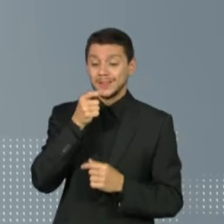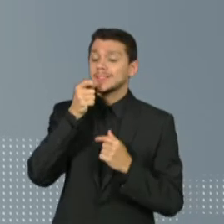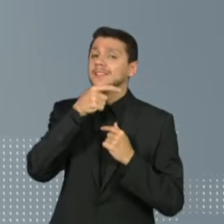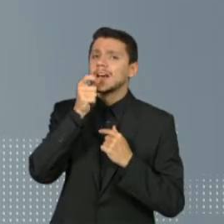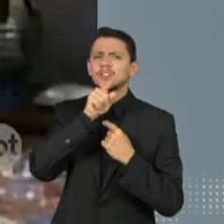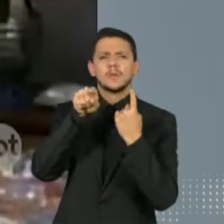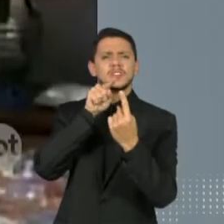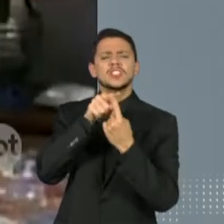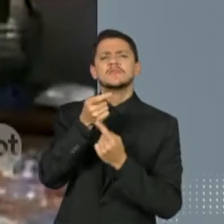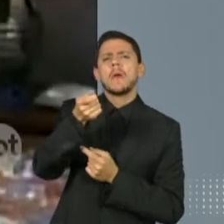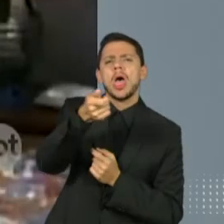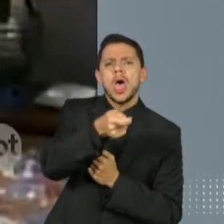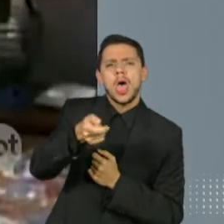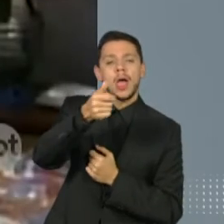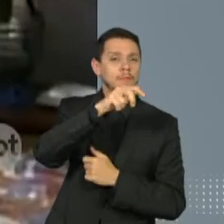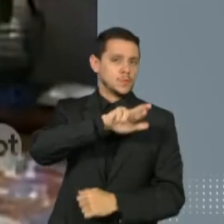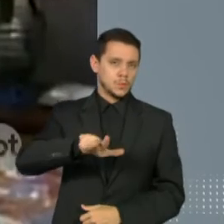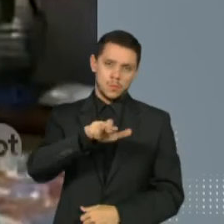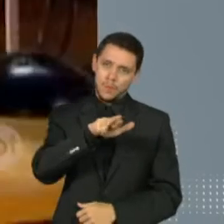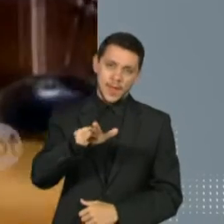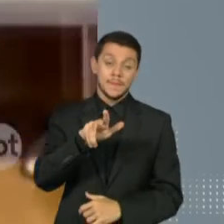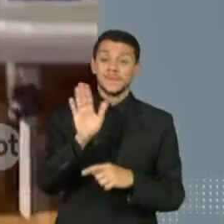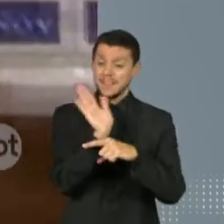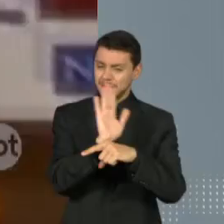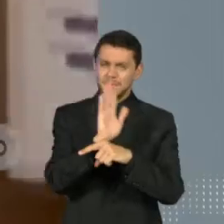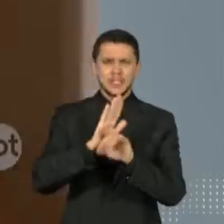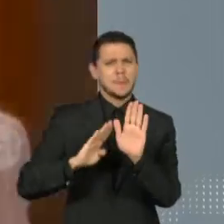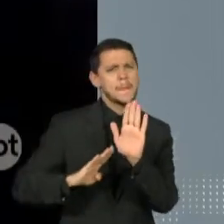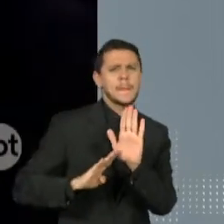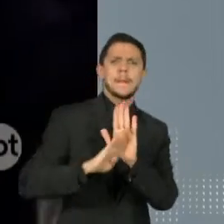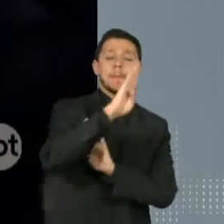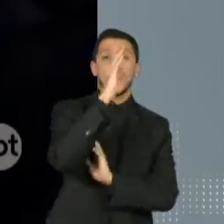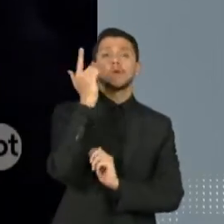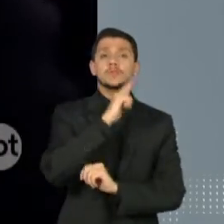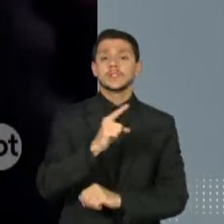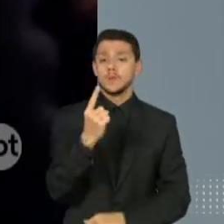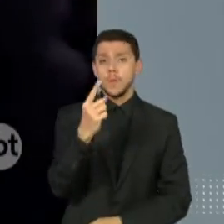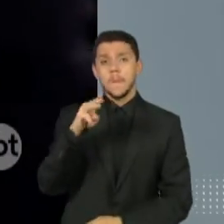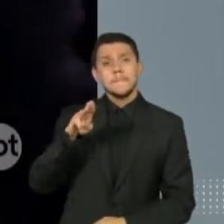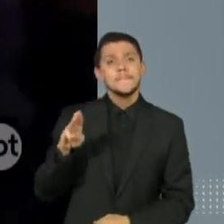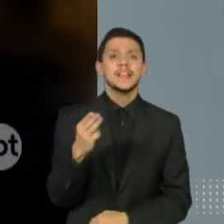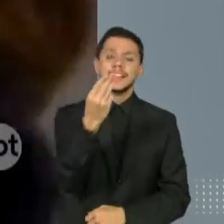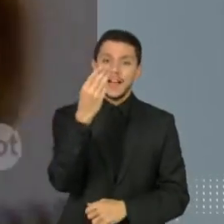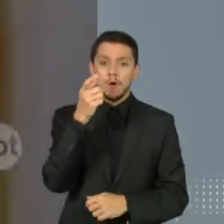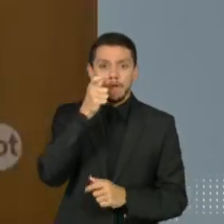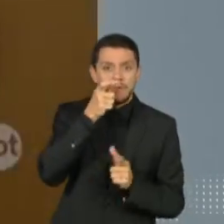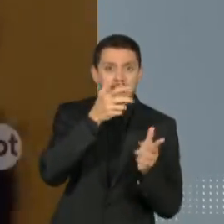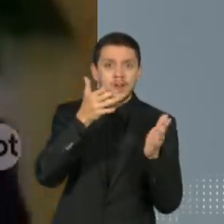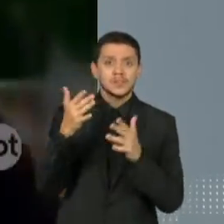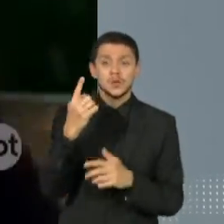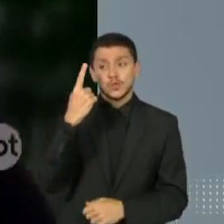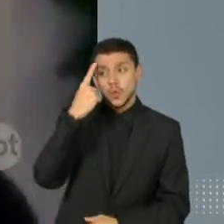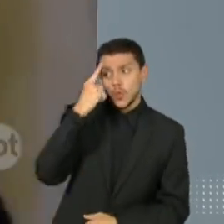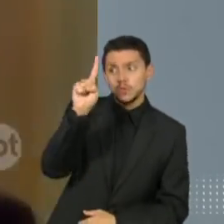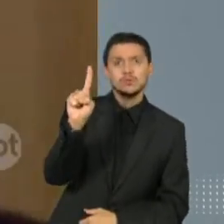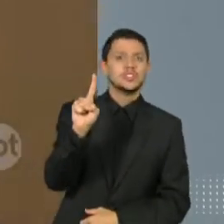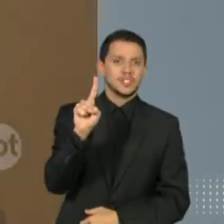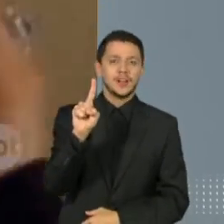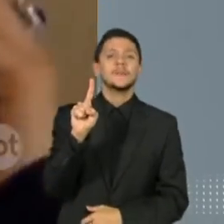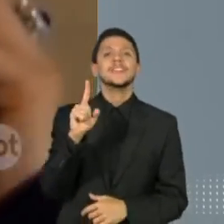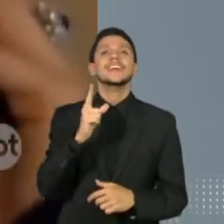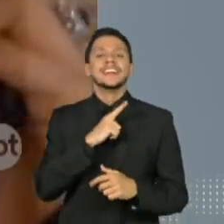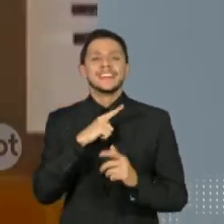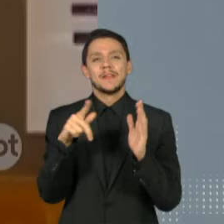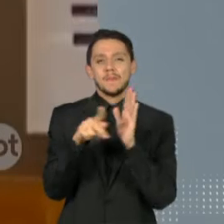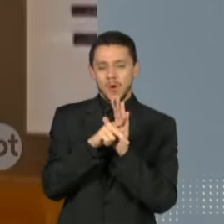enganar ninguém. O vídeo de maior sucesso atingiu 1 milhão de visualizações em um dia. Na cena de uma novela